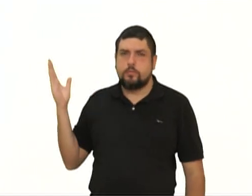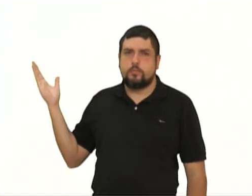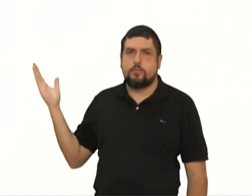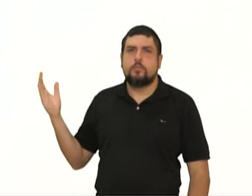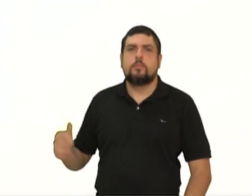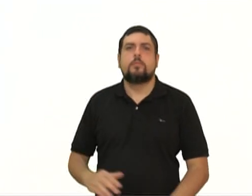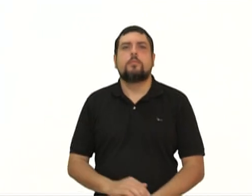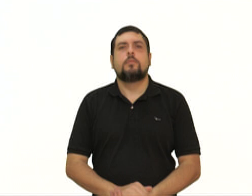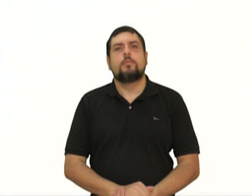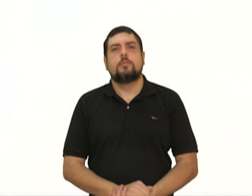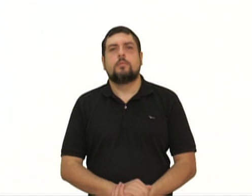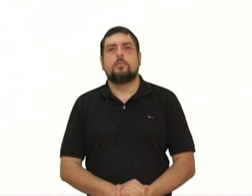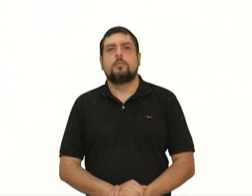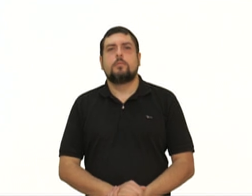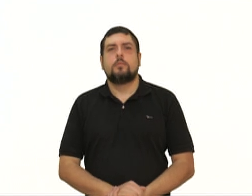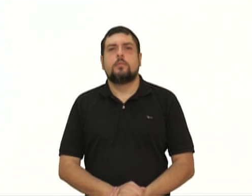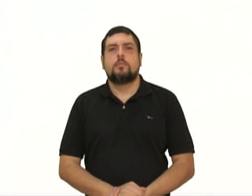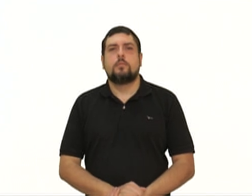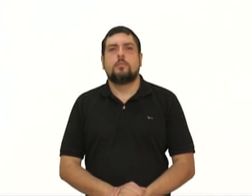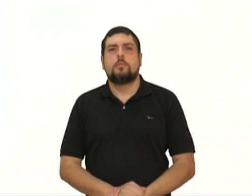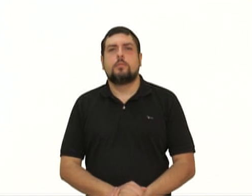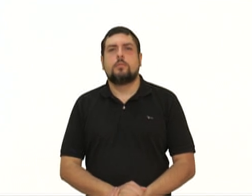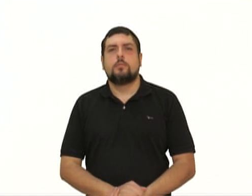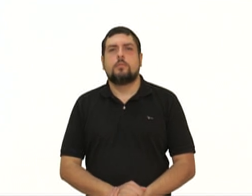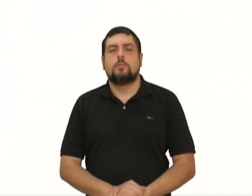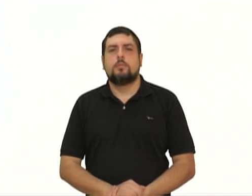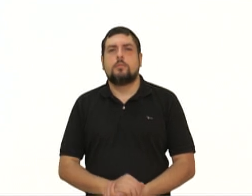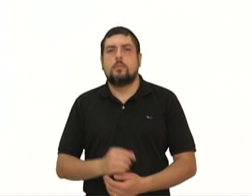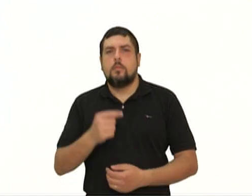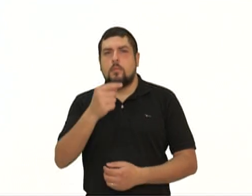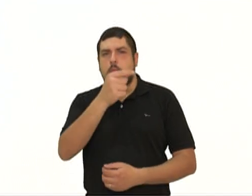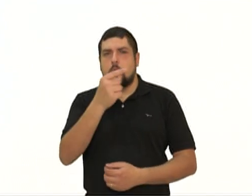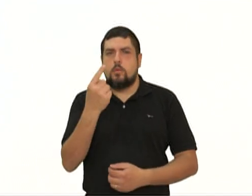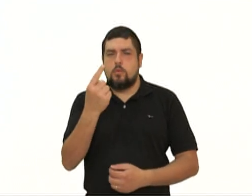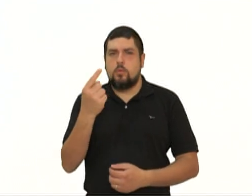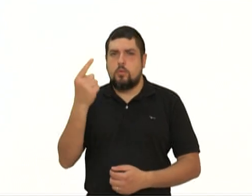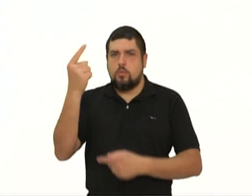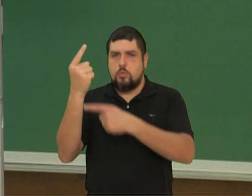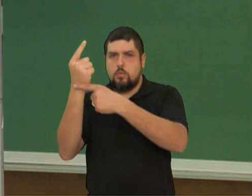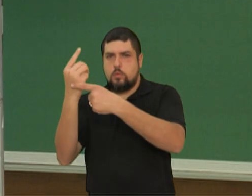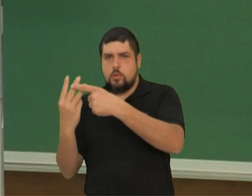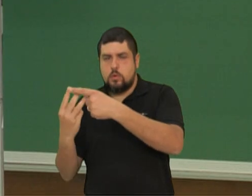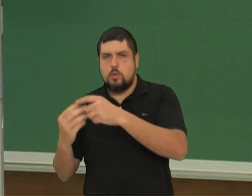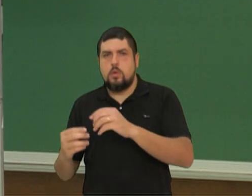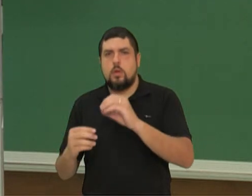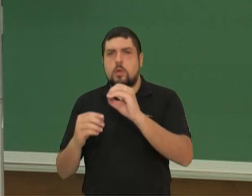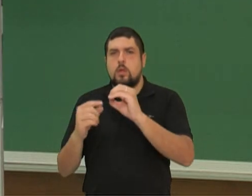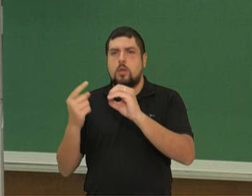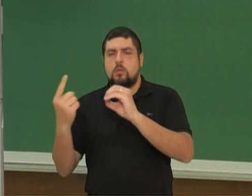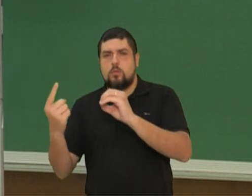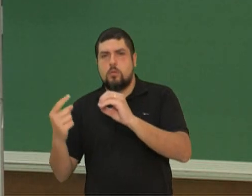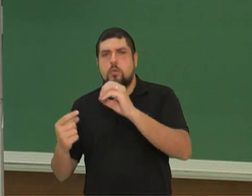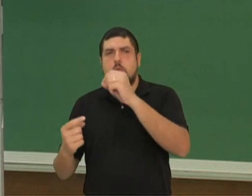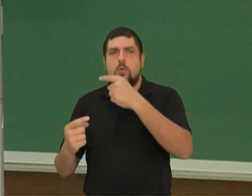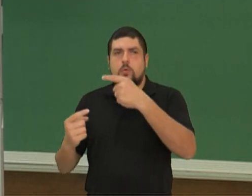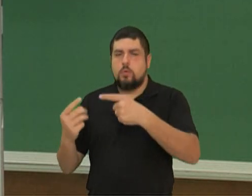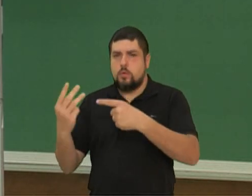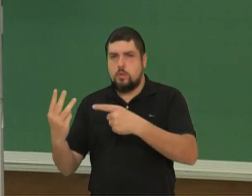só, menos 1 e 1/3, 0 e 1, 1 e 3 e 2 e